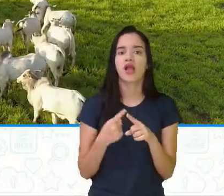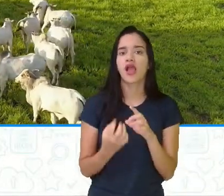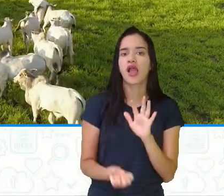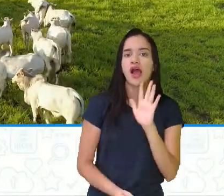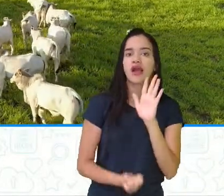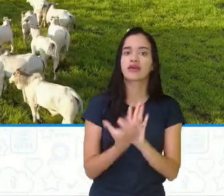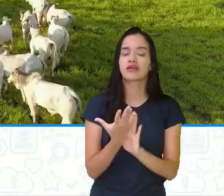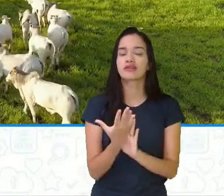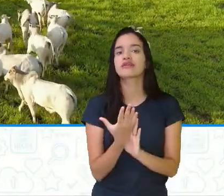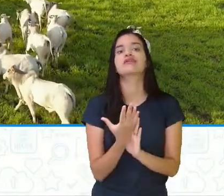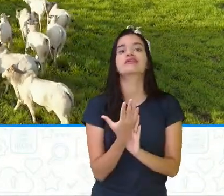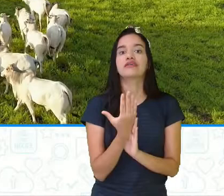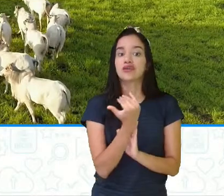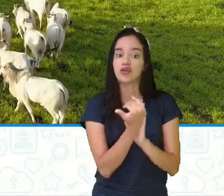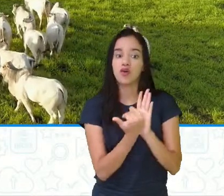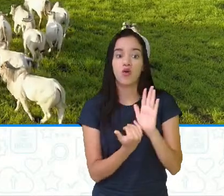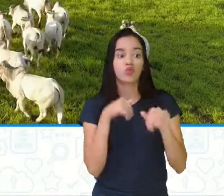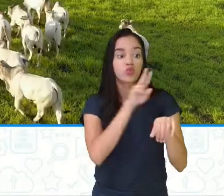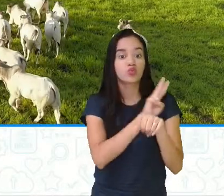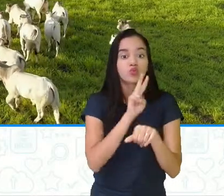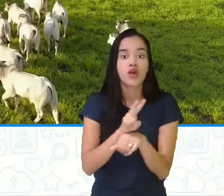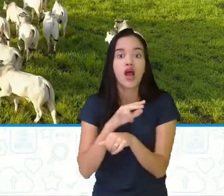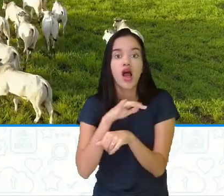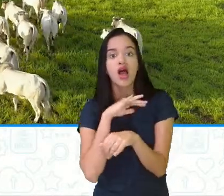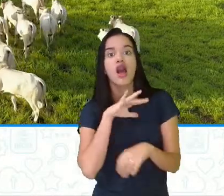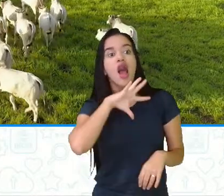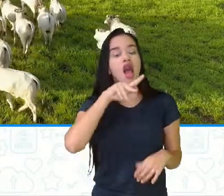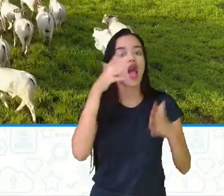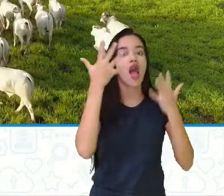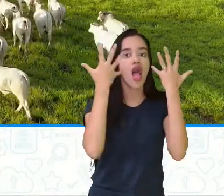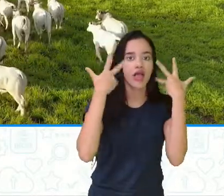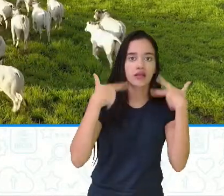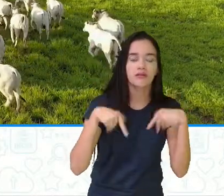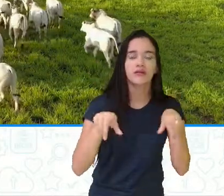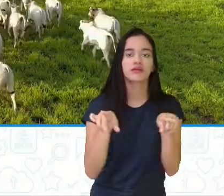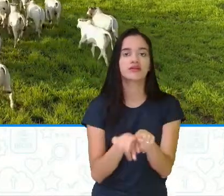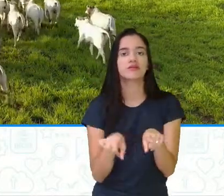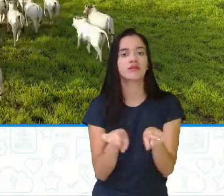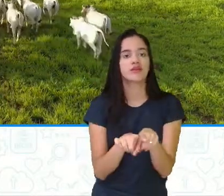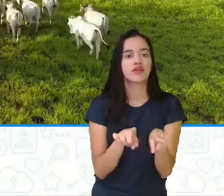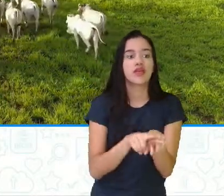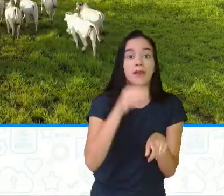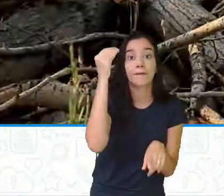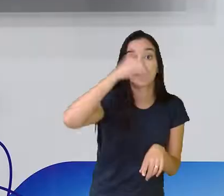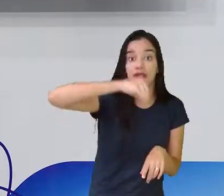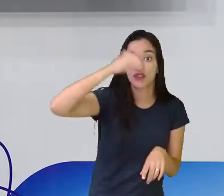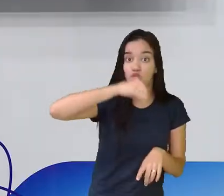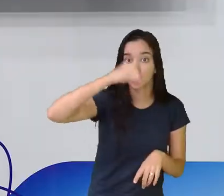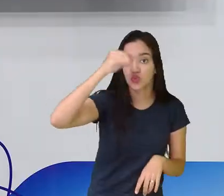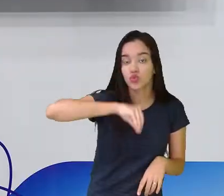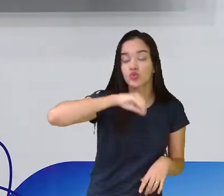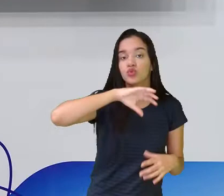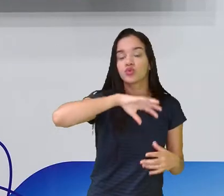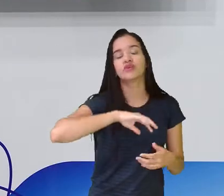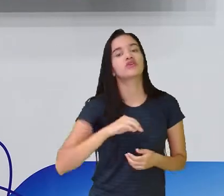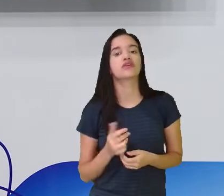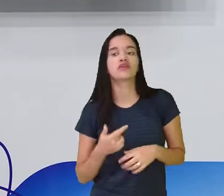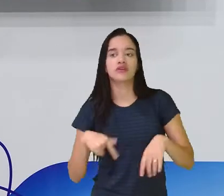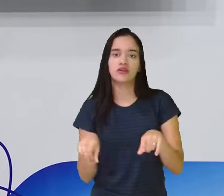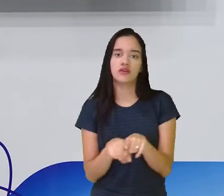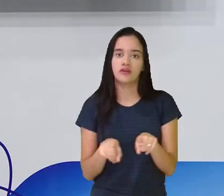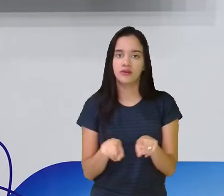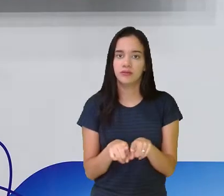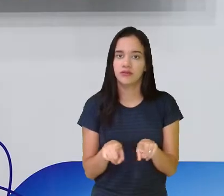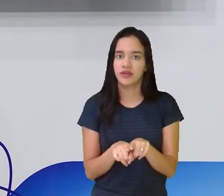criação exagerada de animais, esses animais também liberam esses gases que afetam a nossa camada